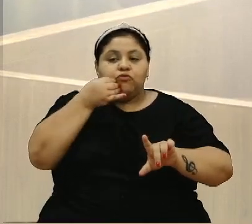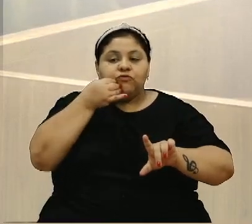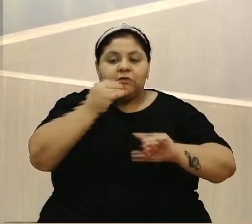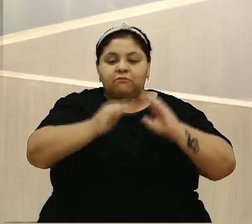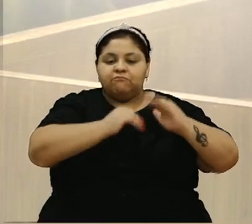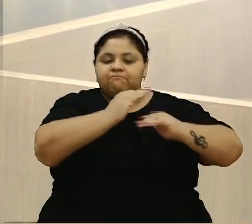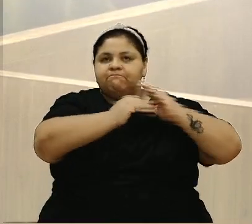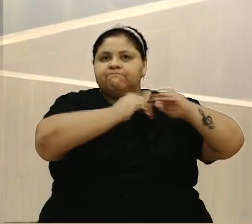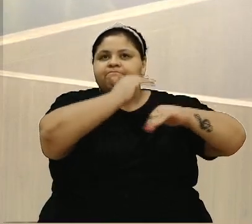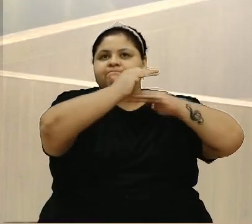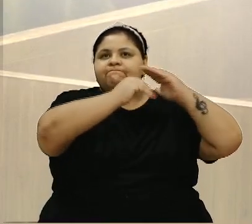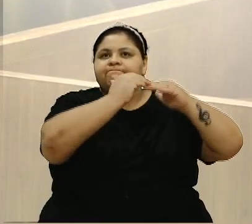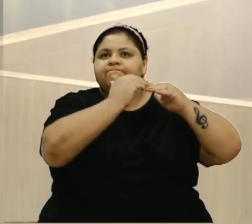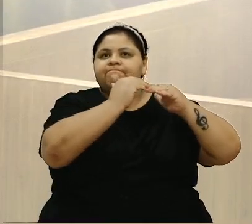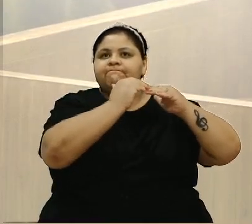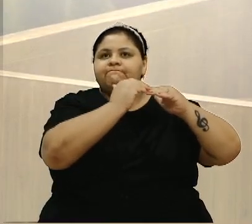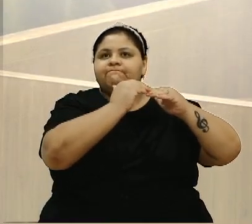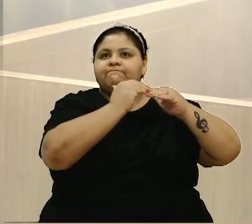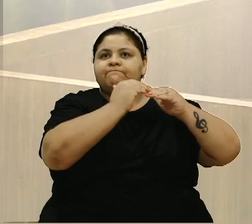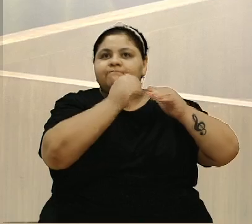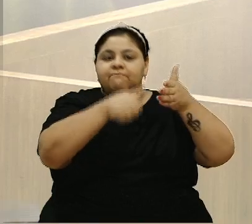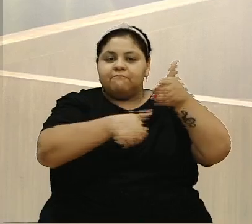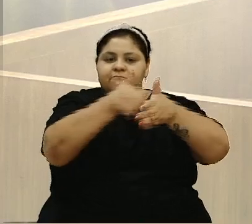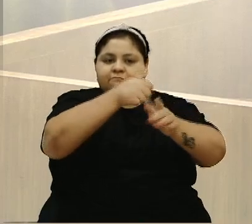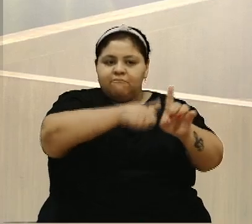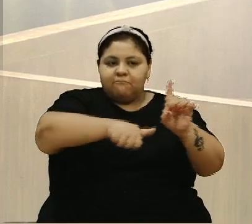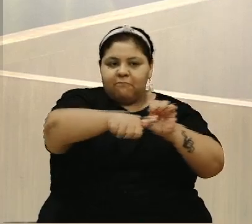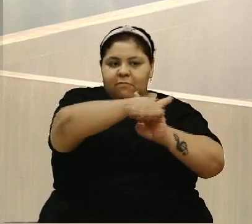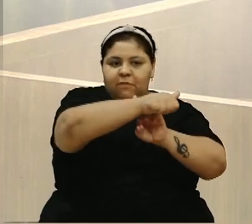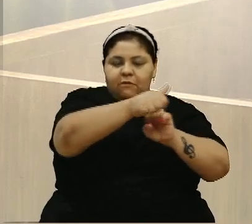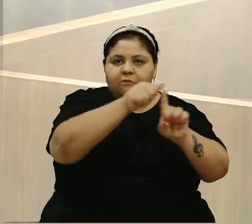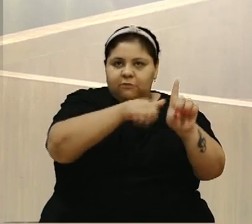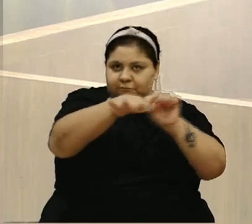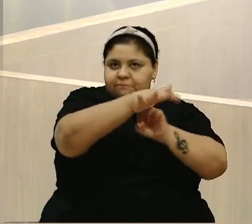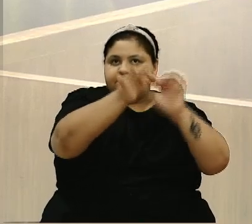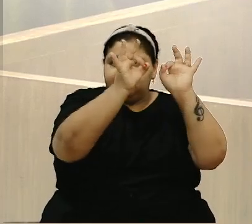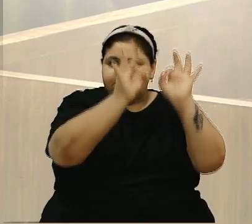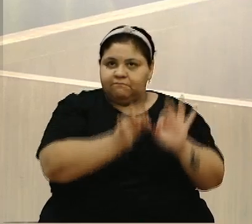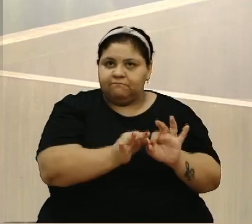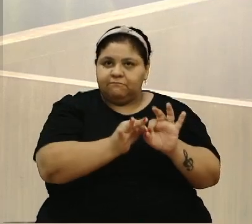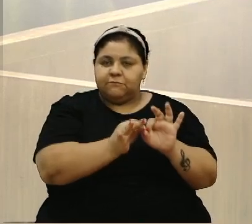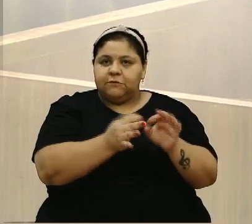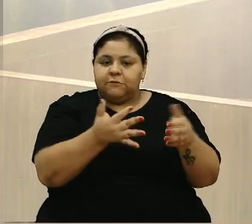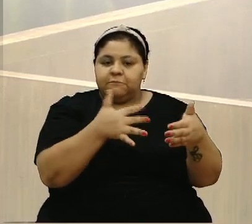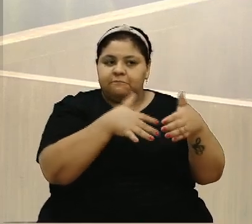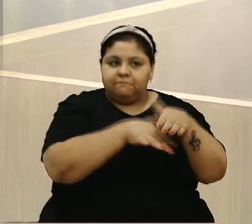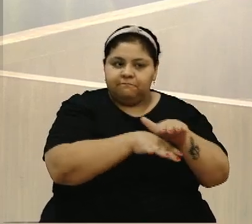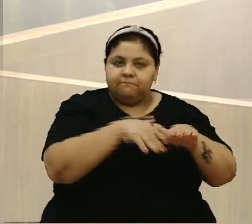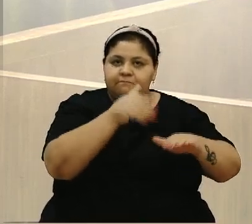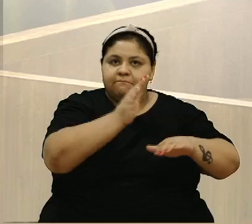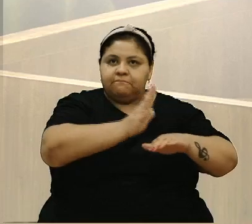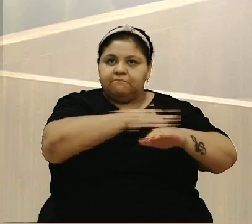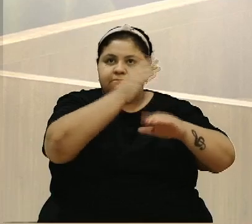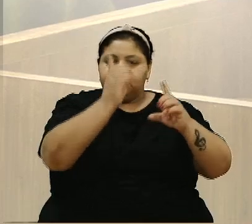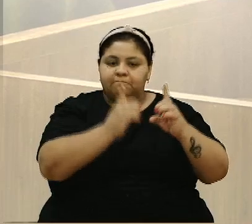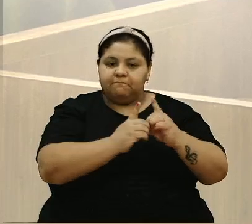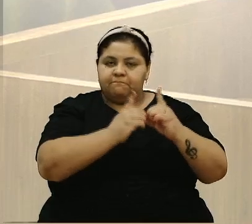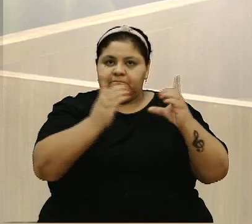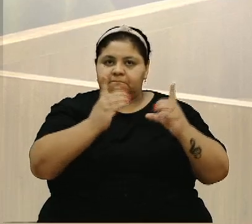e para a construção de uma sociedade mais justa, mais inclusiva e mais